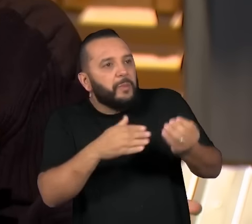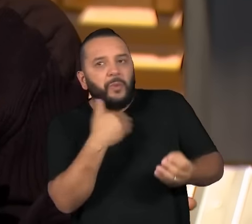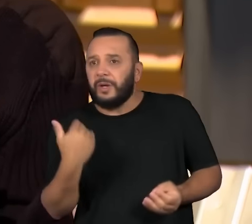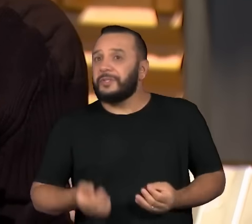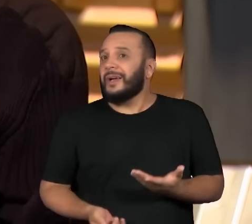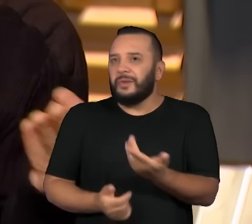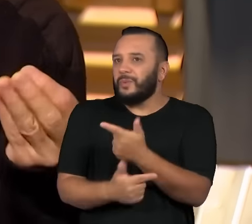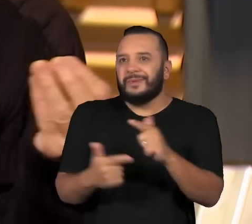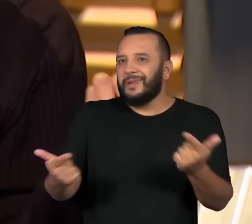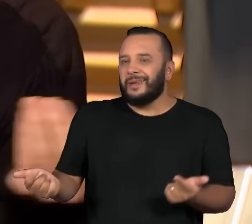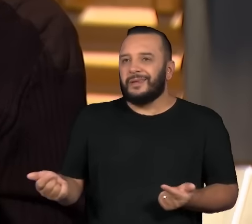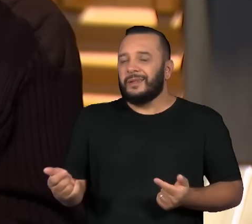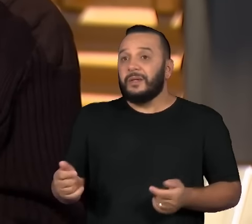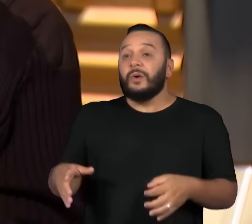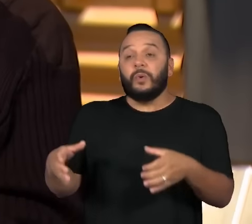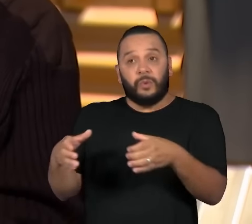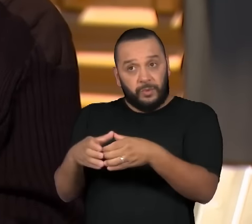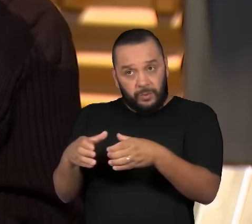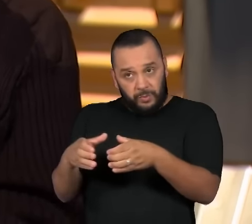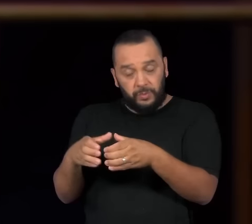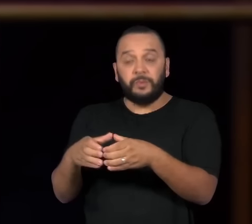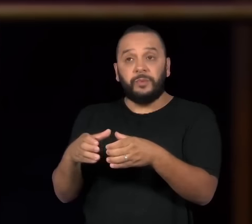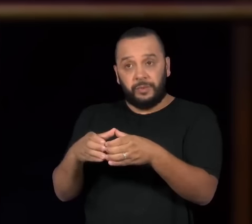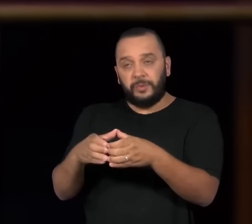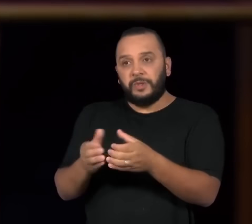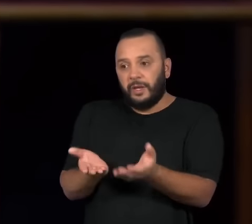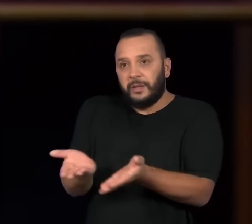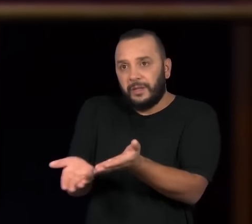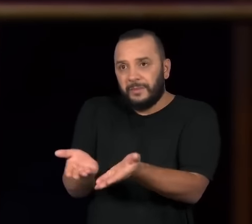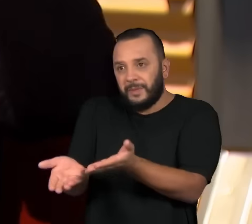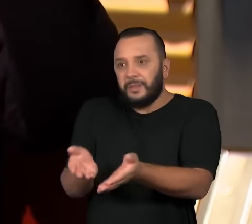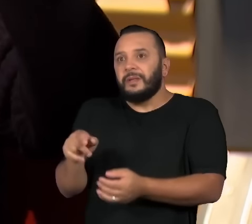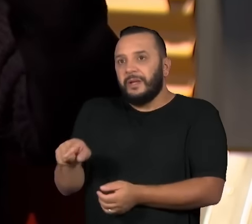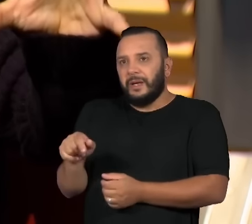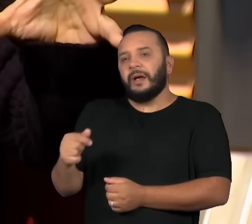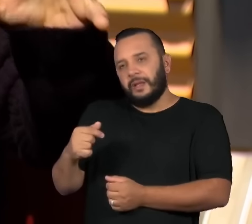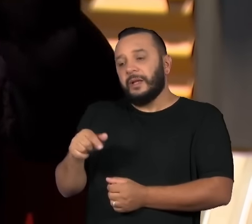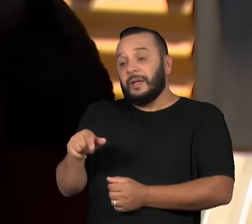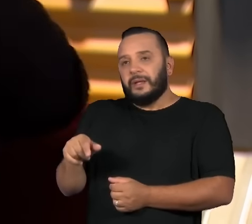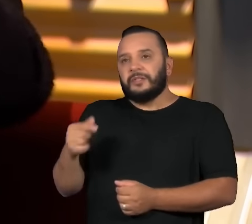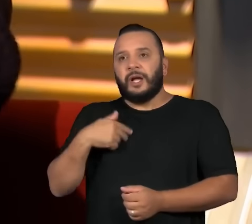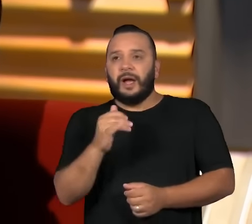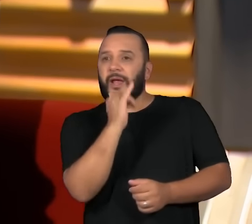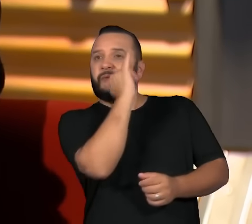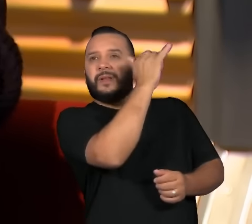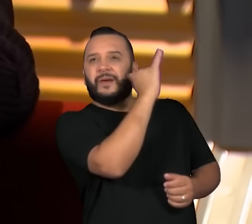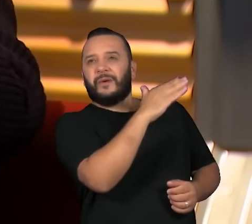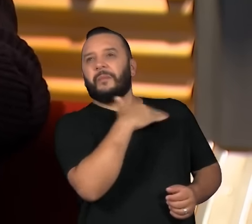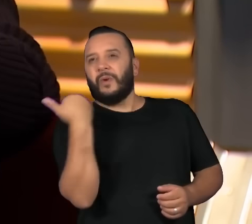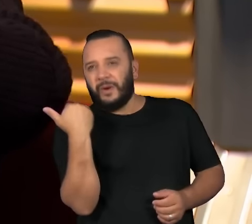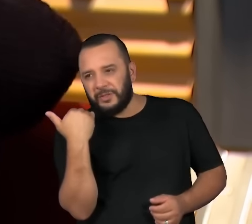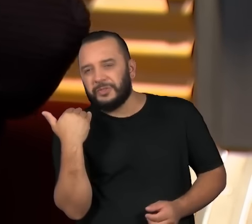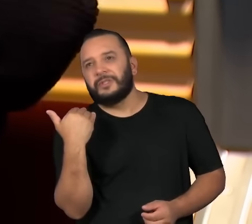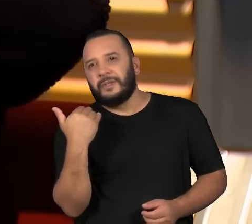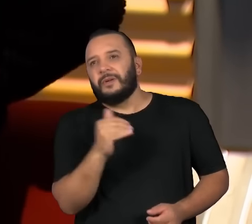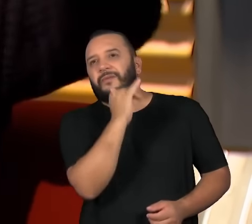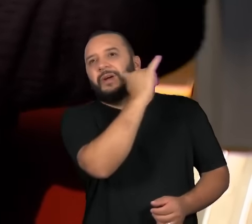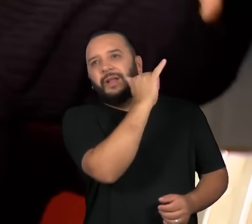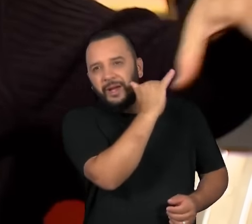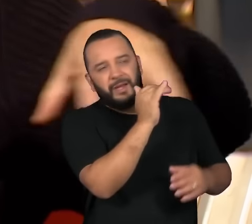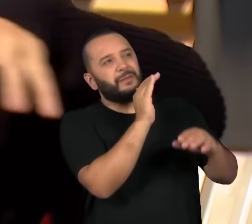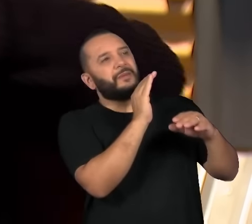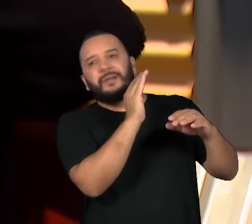lá que tratou da Patrícia soube ler a nossa família. Por ela falar da morte, por a gente entender que a gente fala da morte em vida, vai